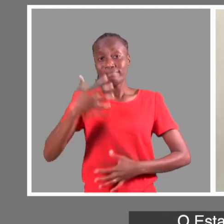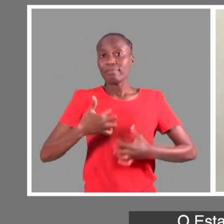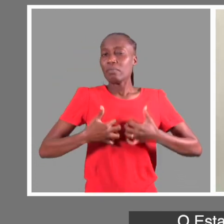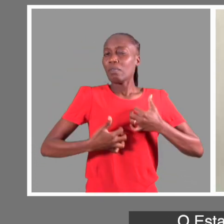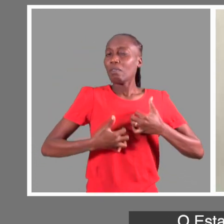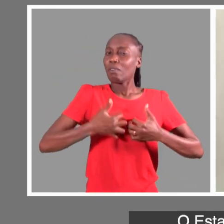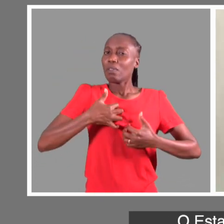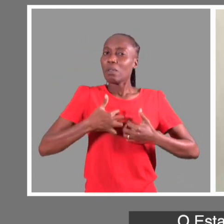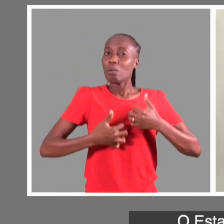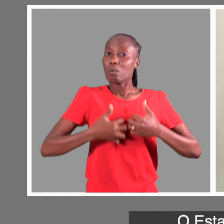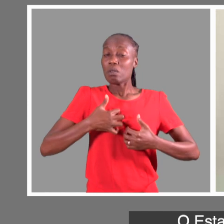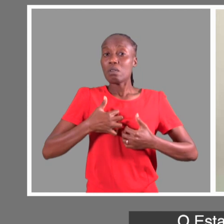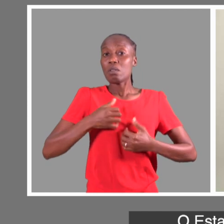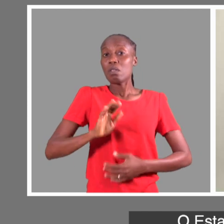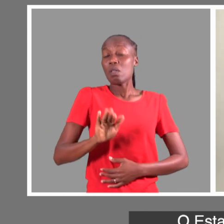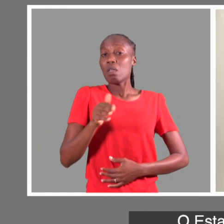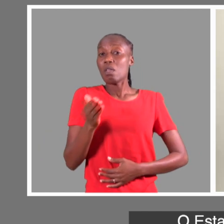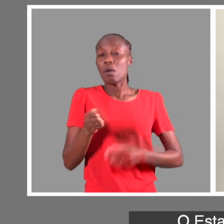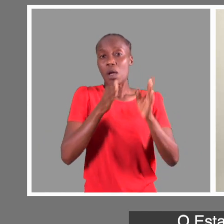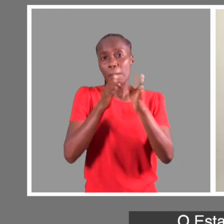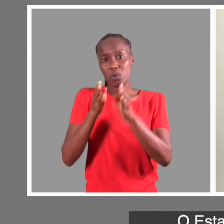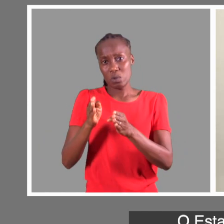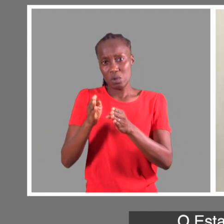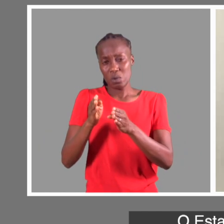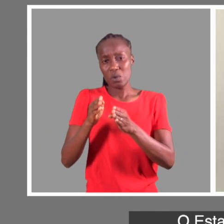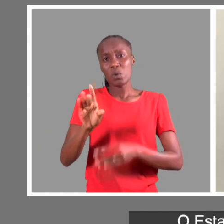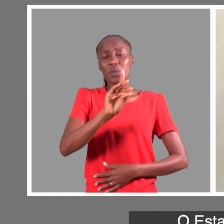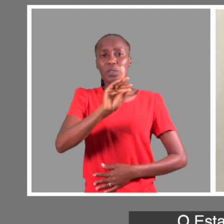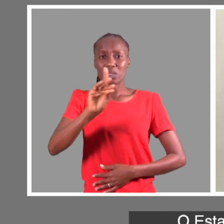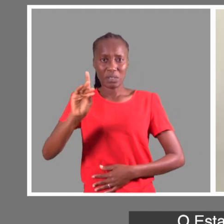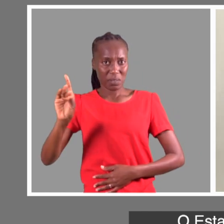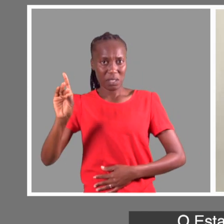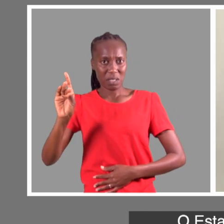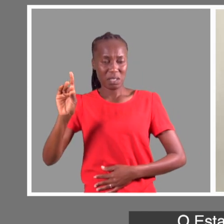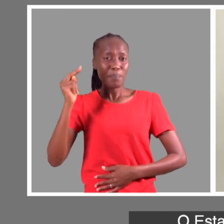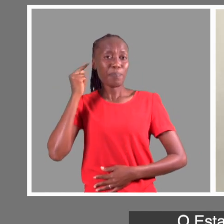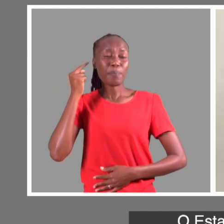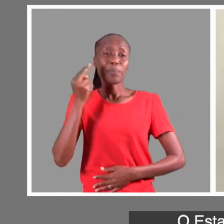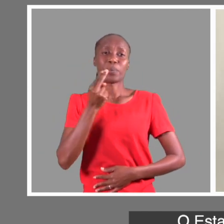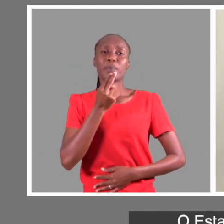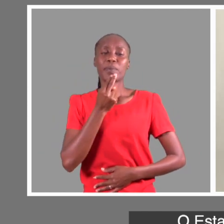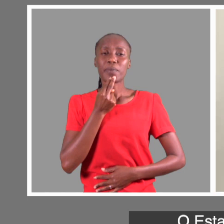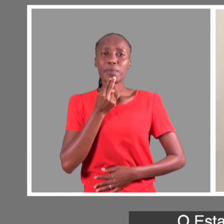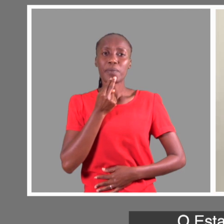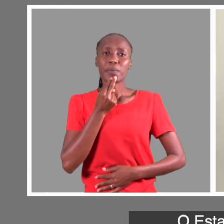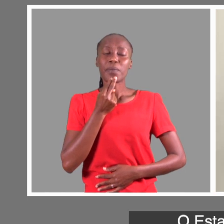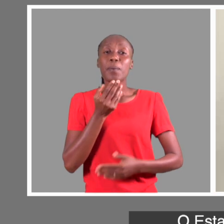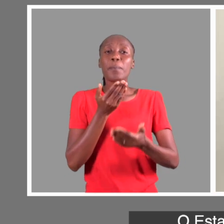Estado está preocupado com pessoa com deficiência